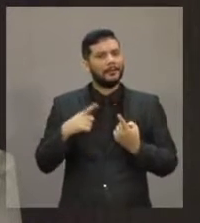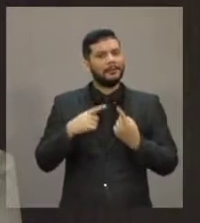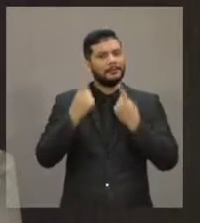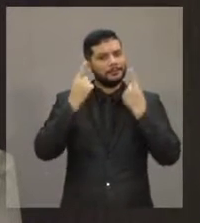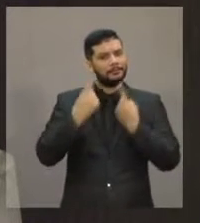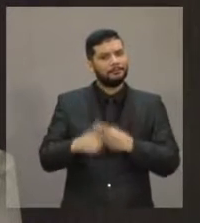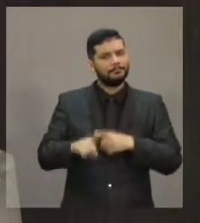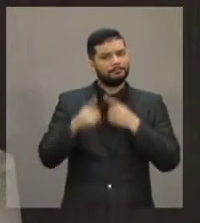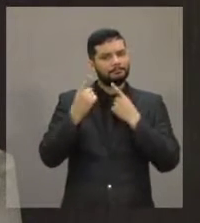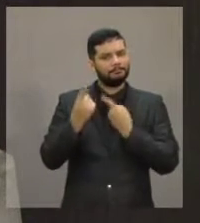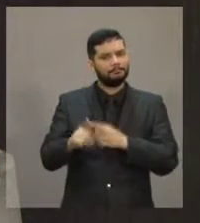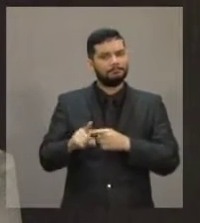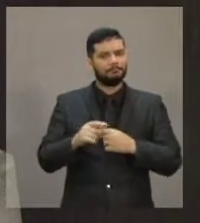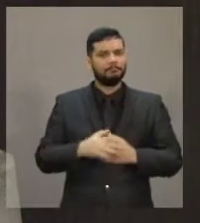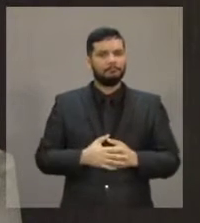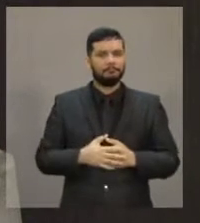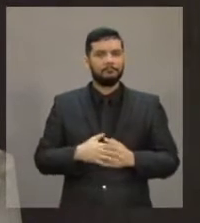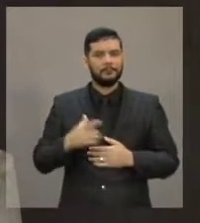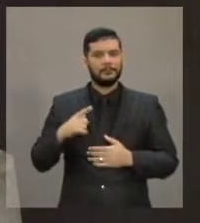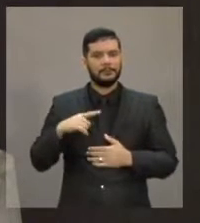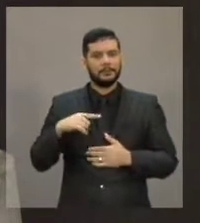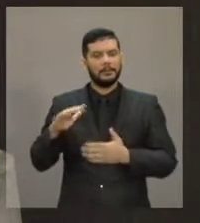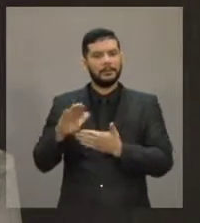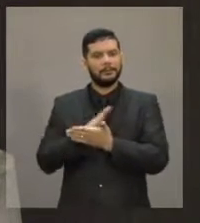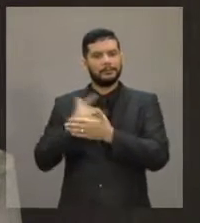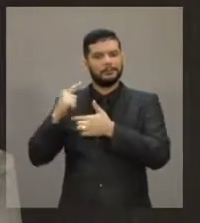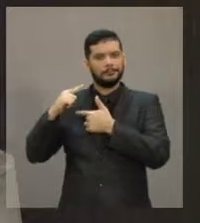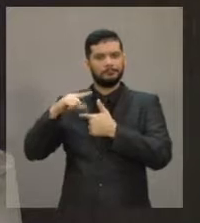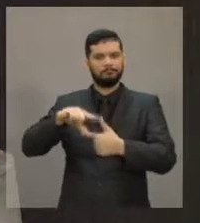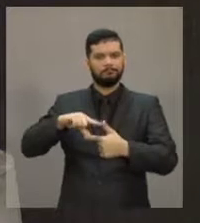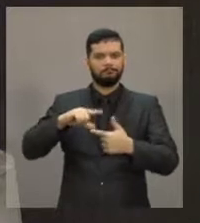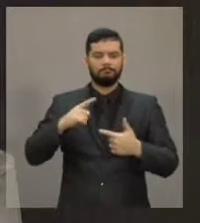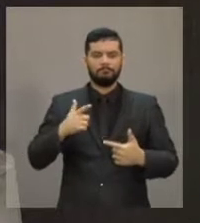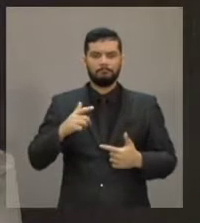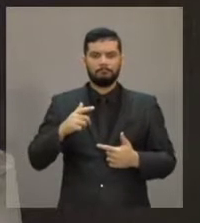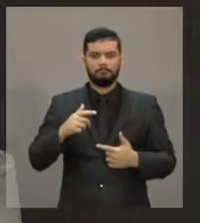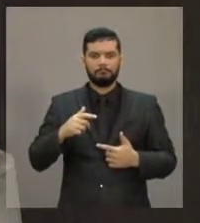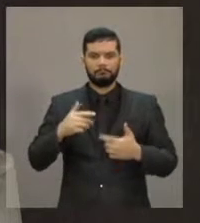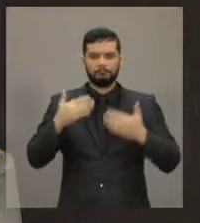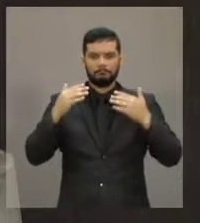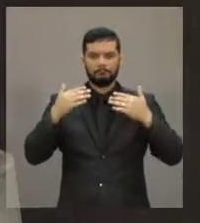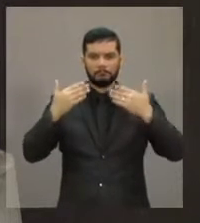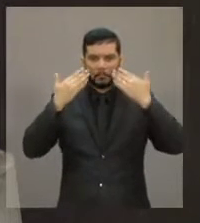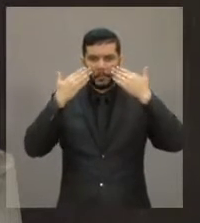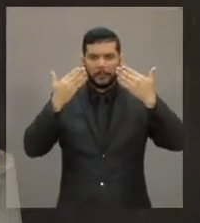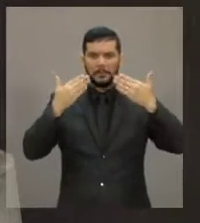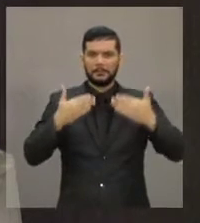conservadorismo de viés moral, que ele